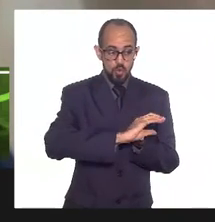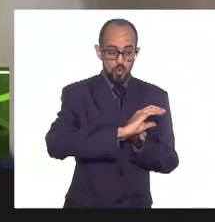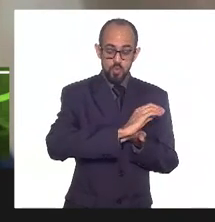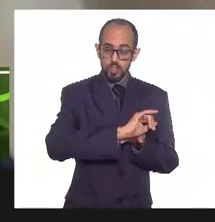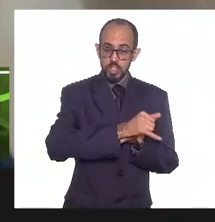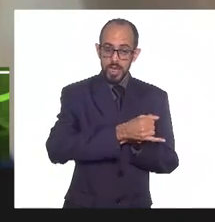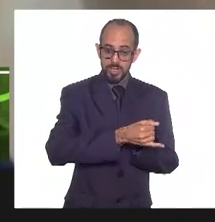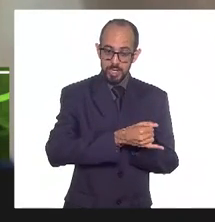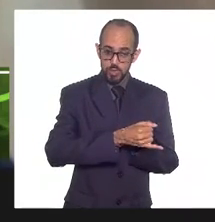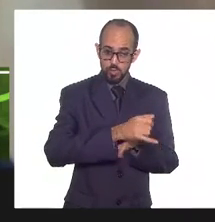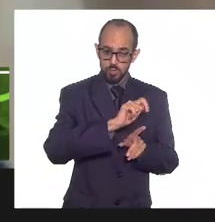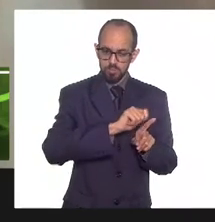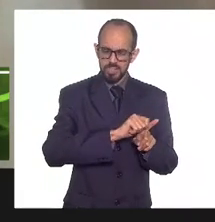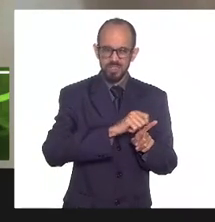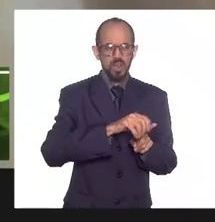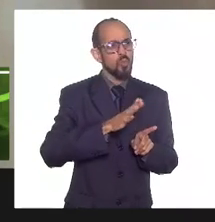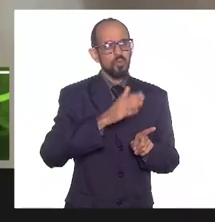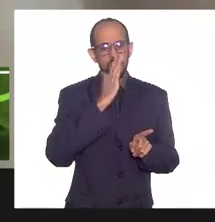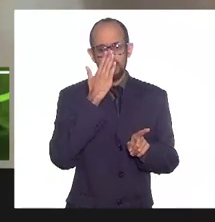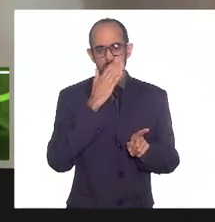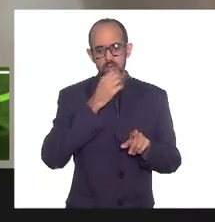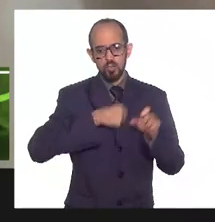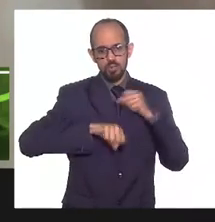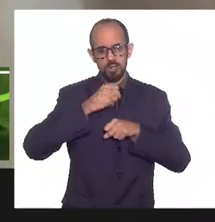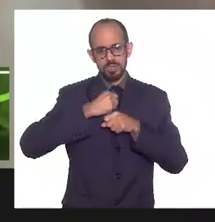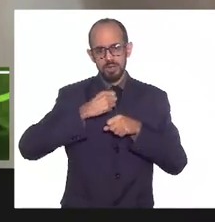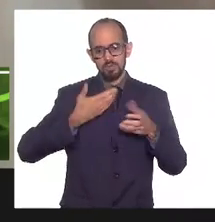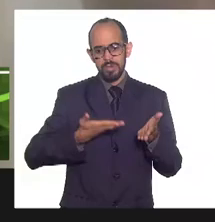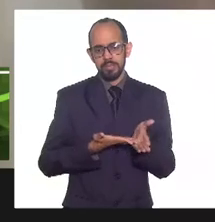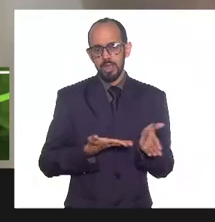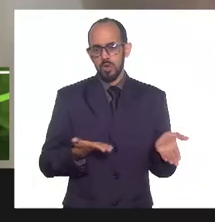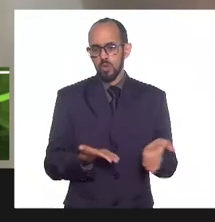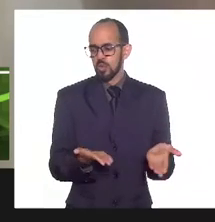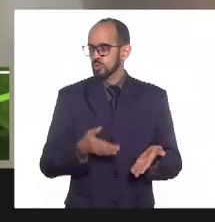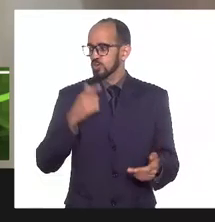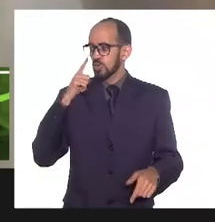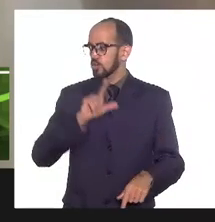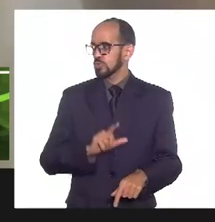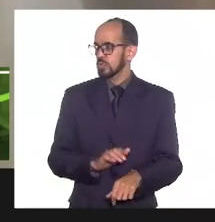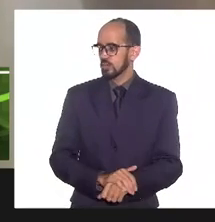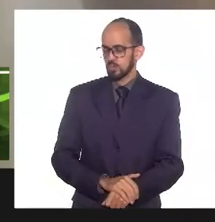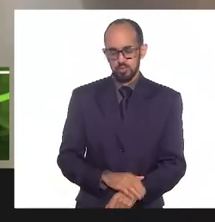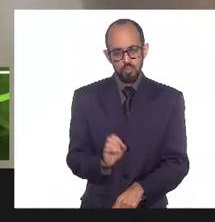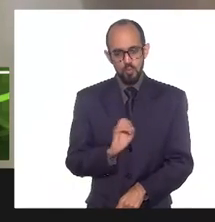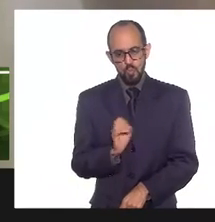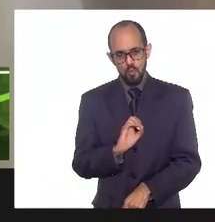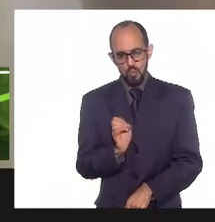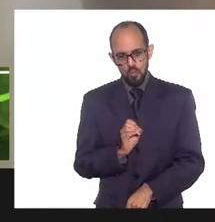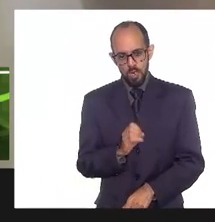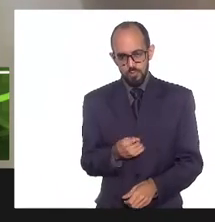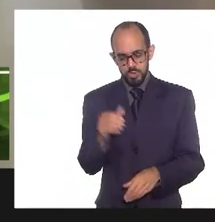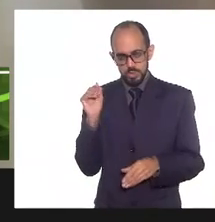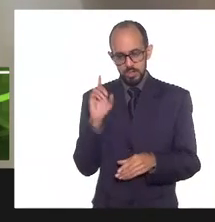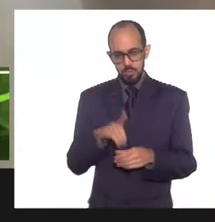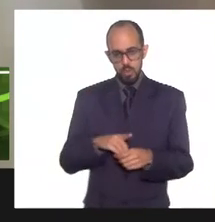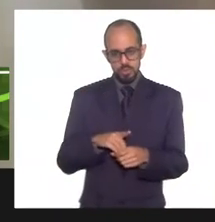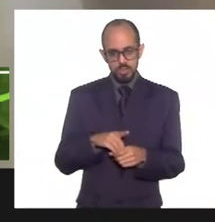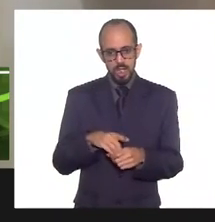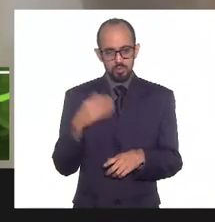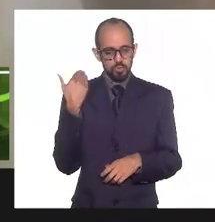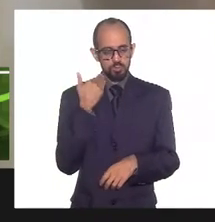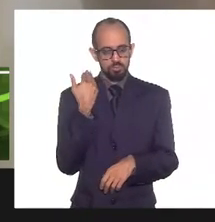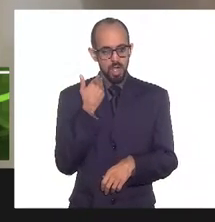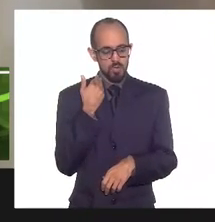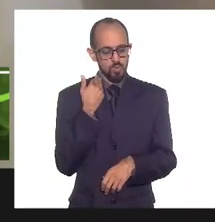em janeiro dezembro do ano passado e até hoje não chegaram não vieram estão depositados na conta do ministério a secretária está nos